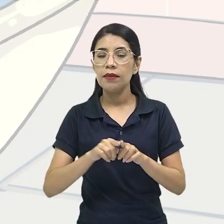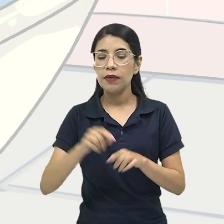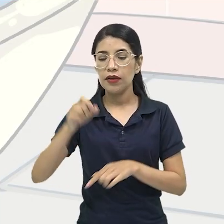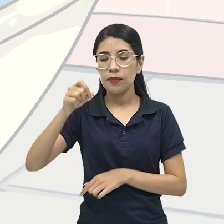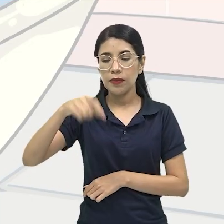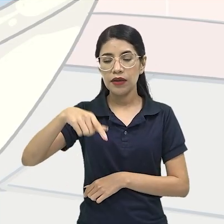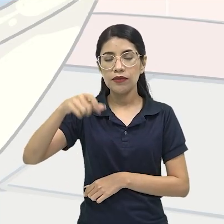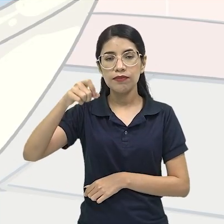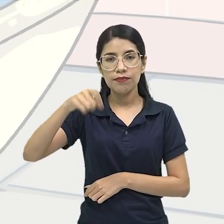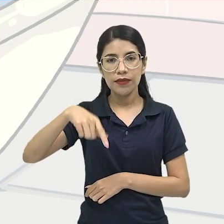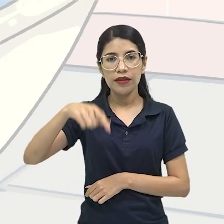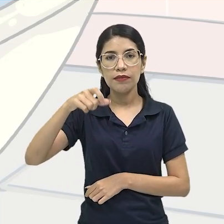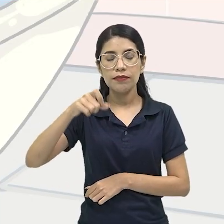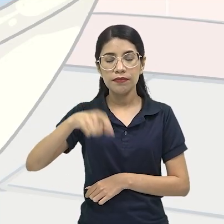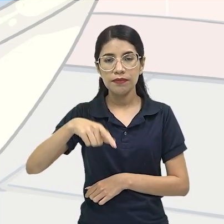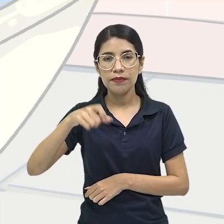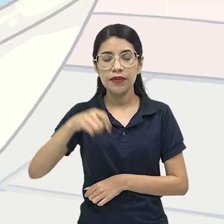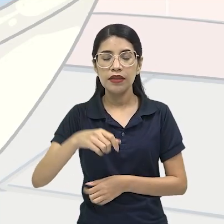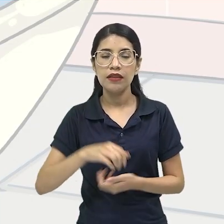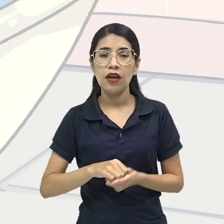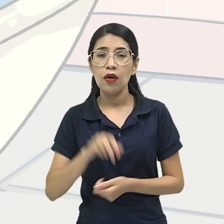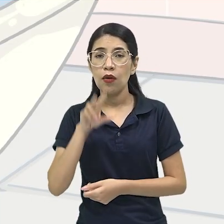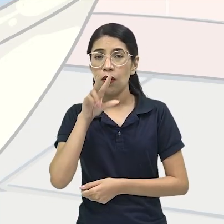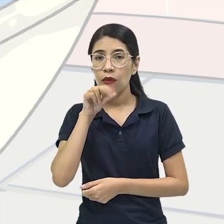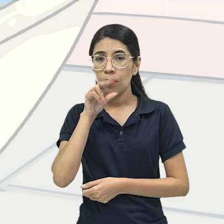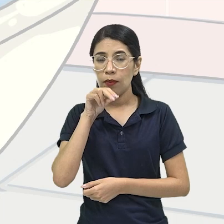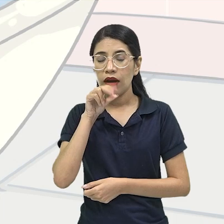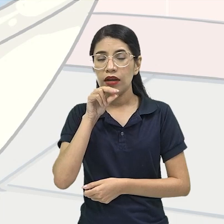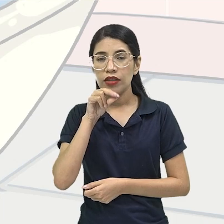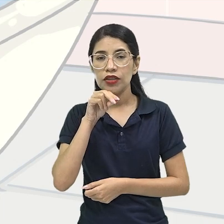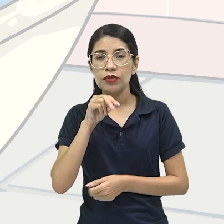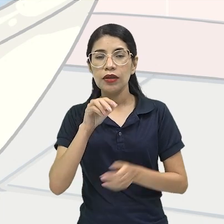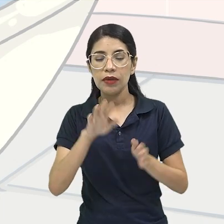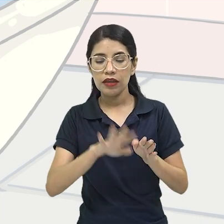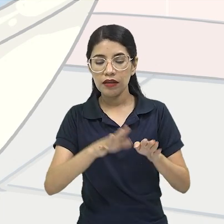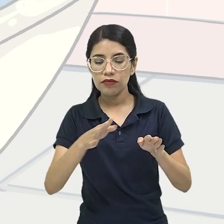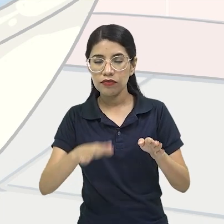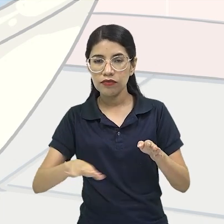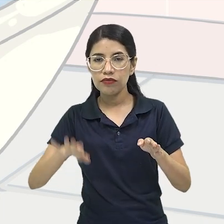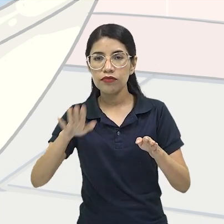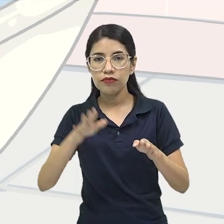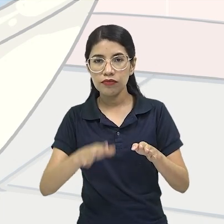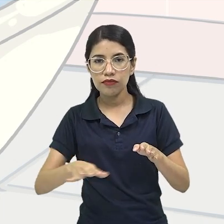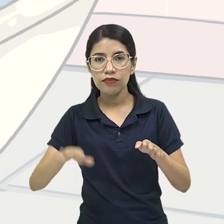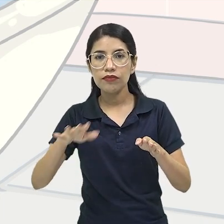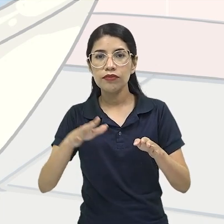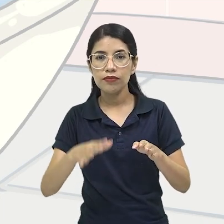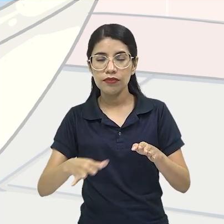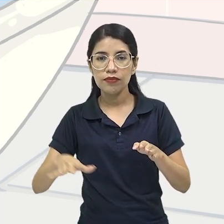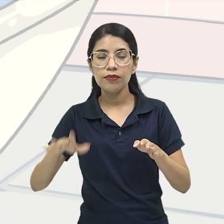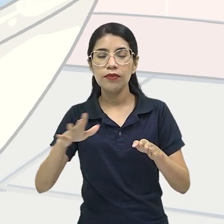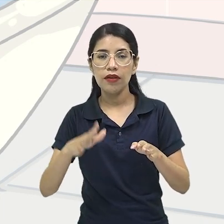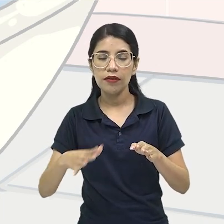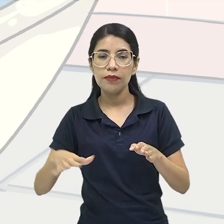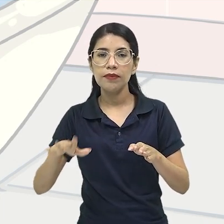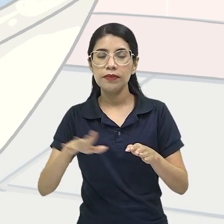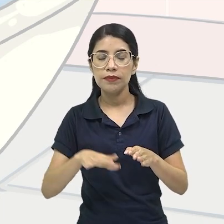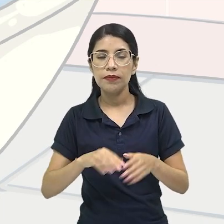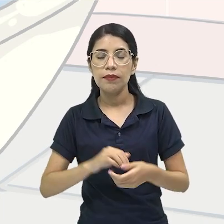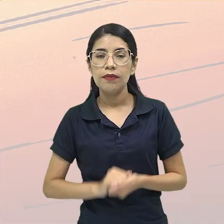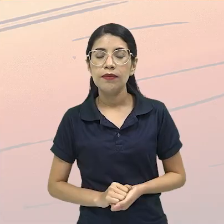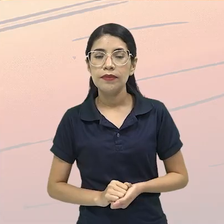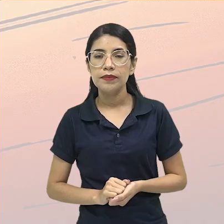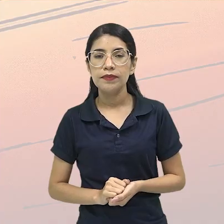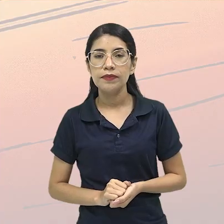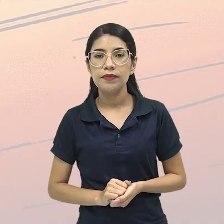pingo de água. O seu patinho de borracha balança para cima e para baixo sempre que uma nova frente de ondas passa por